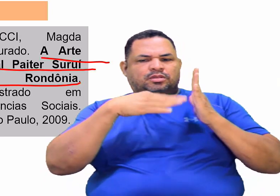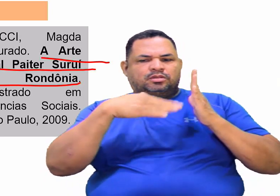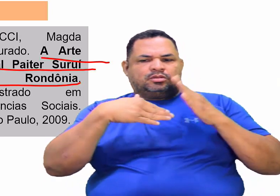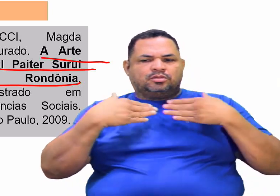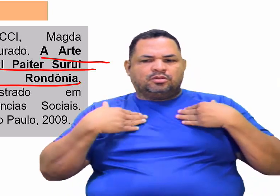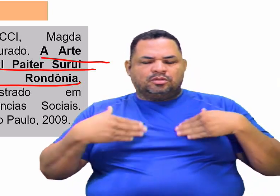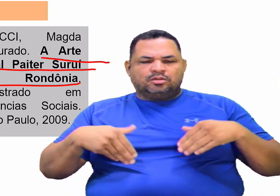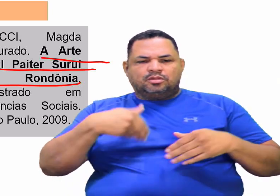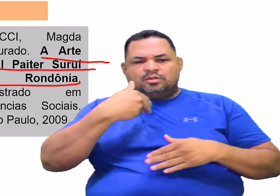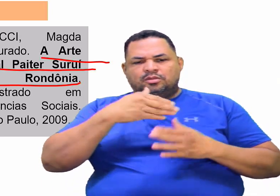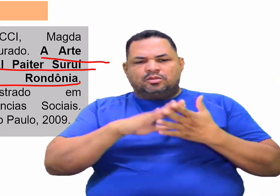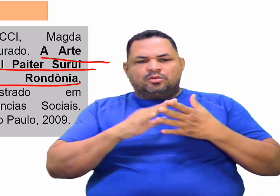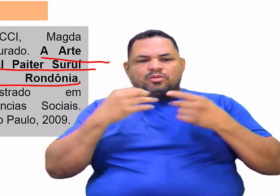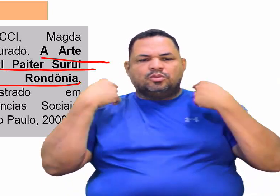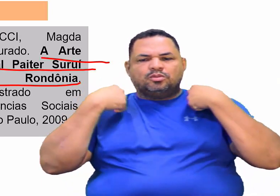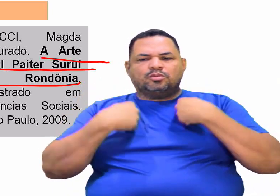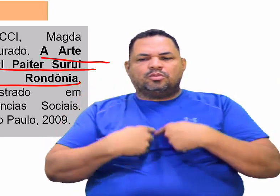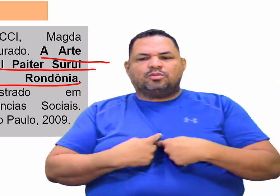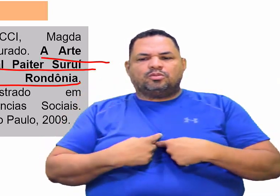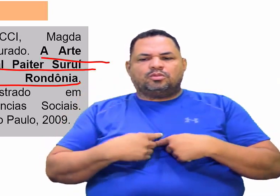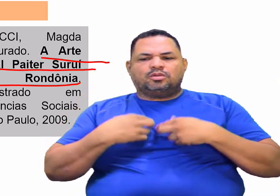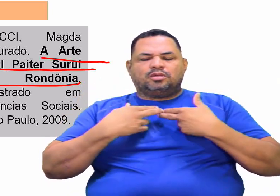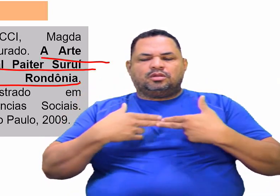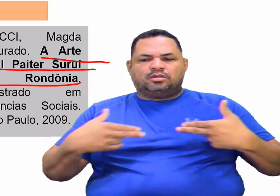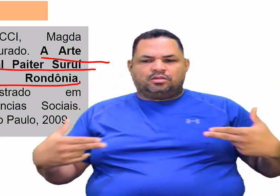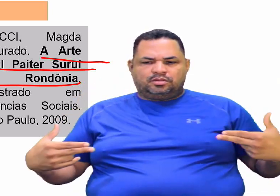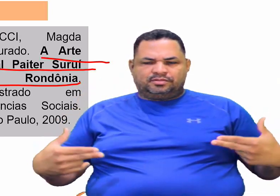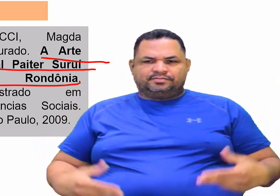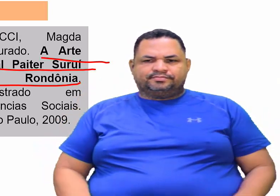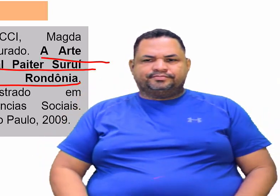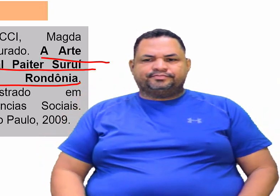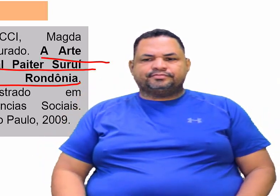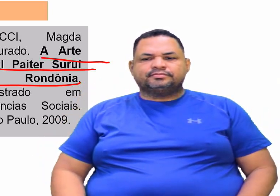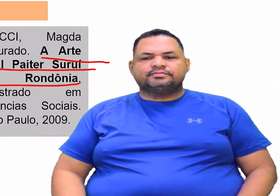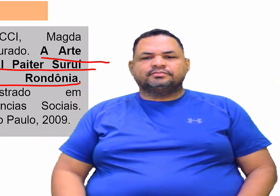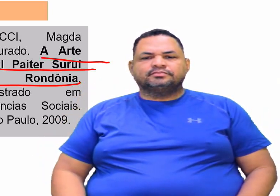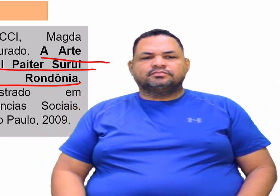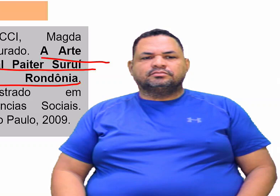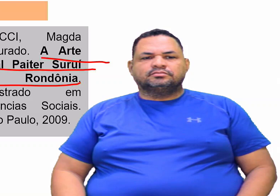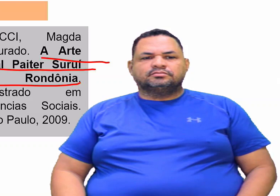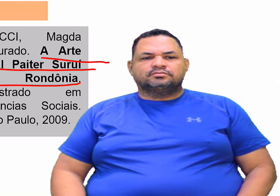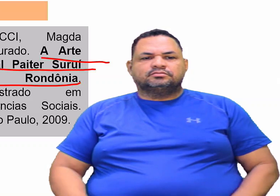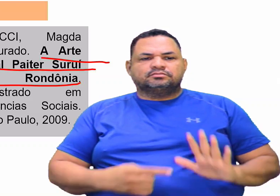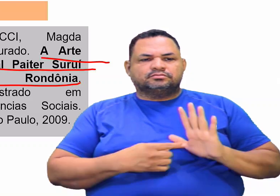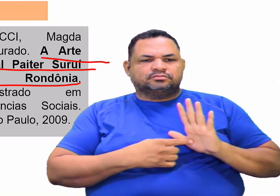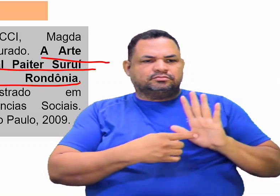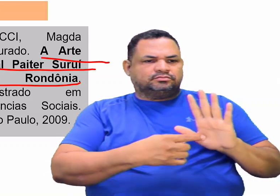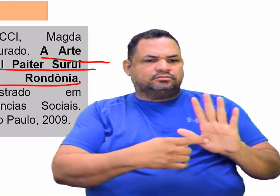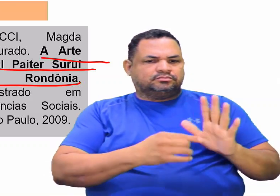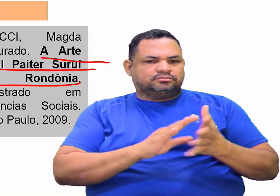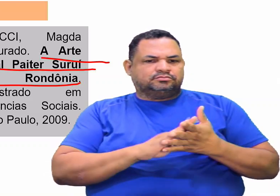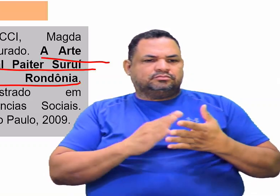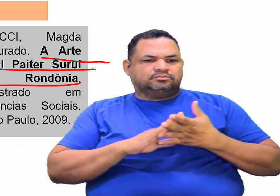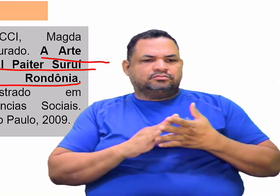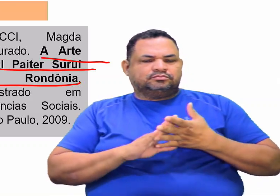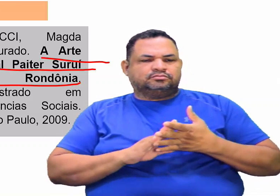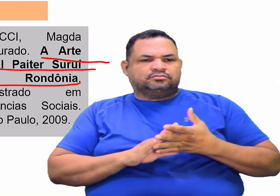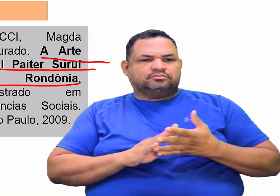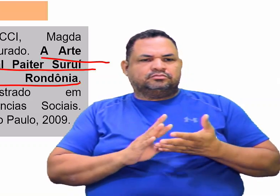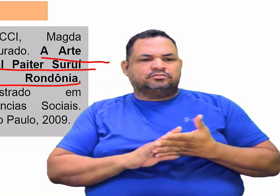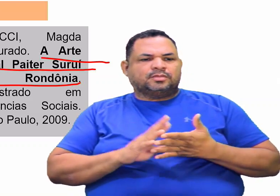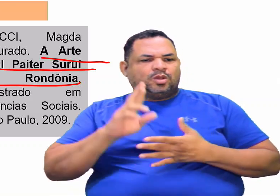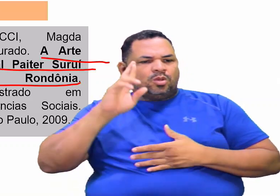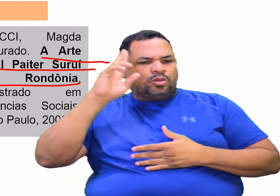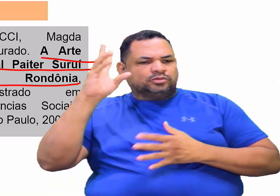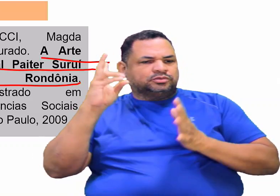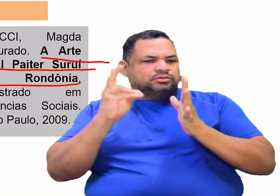pinturas, colares, produções, né, que mostram aí os pajés